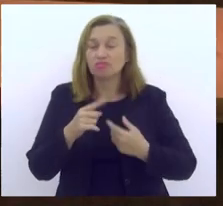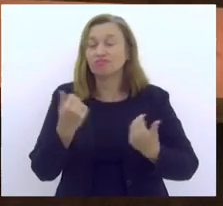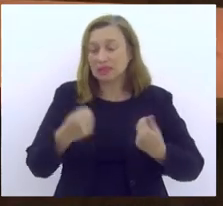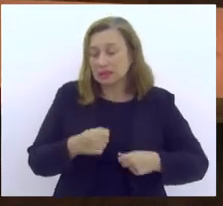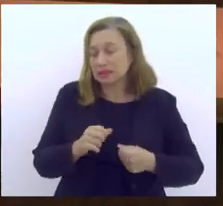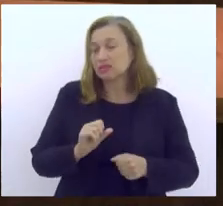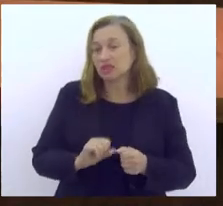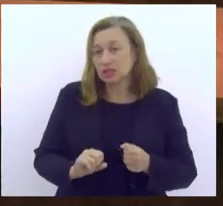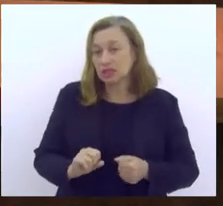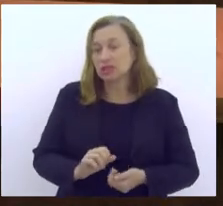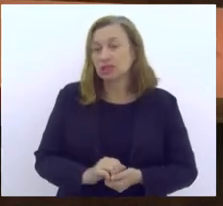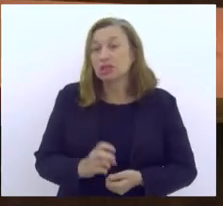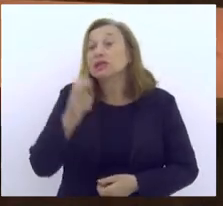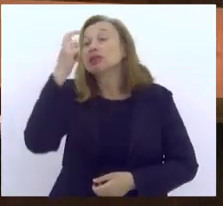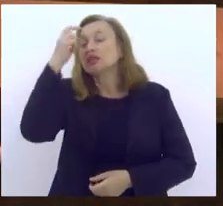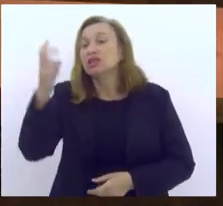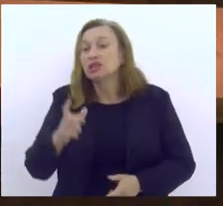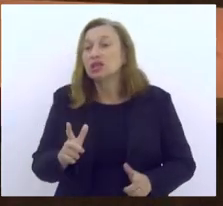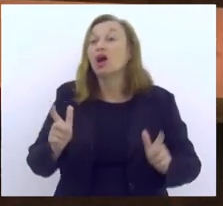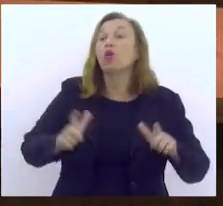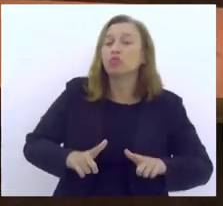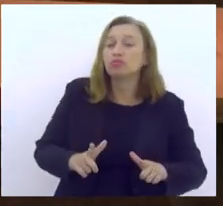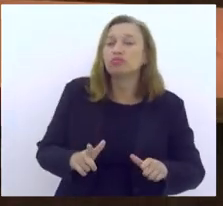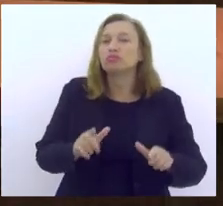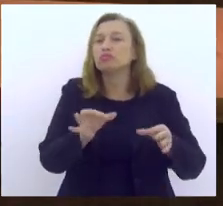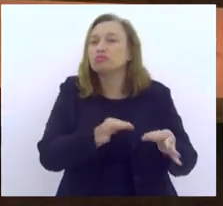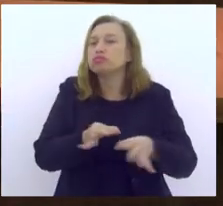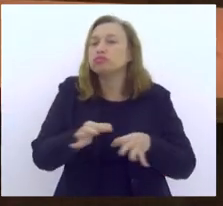tem que fazer. Cadê a inteligência? Cadê o planejamento?